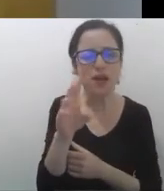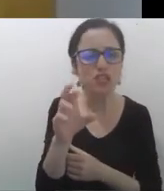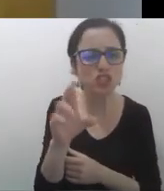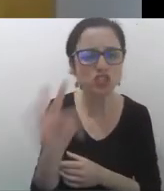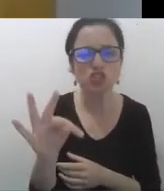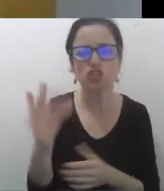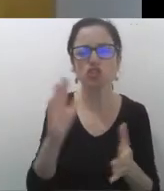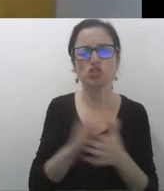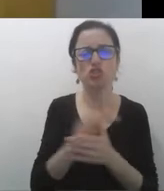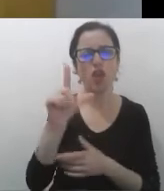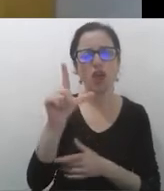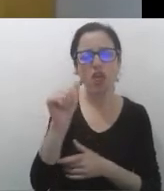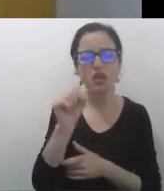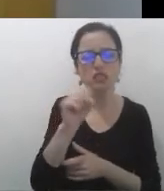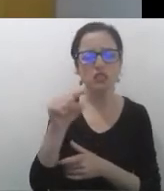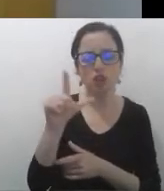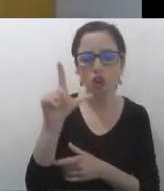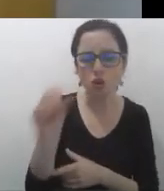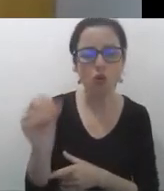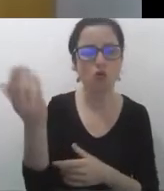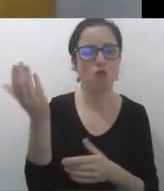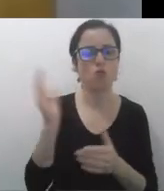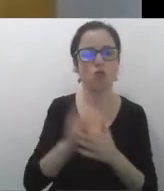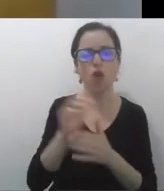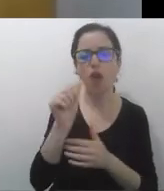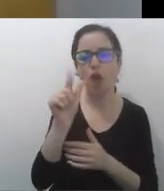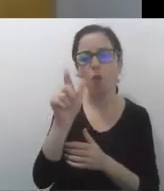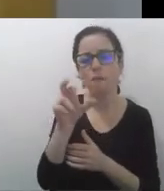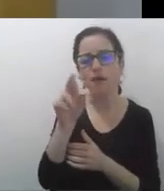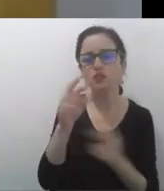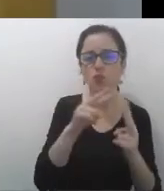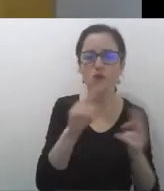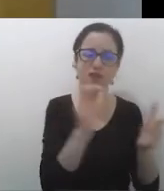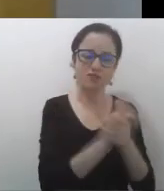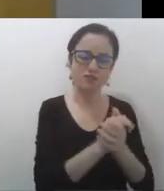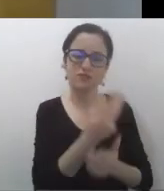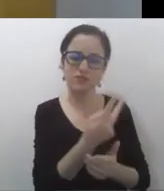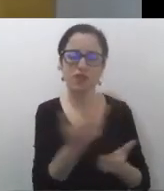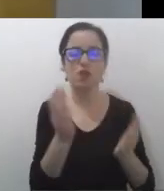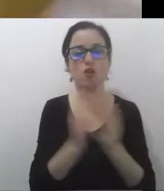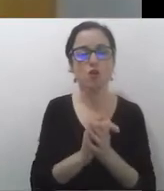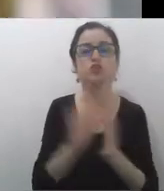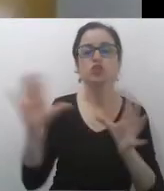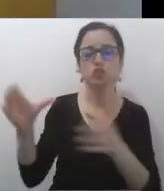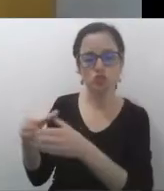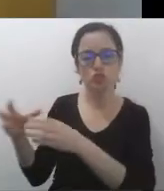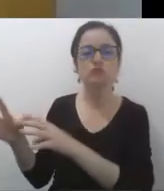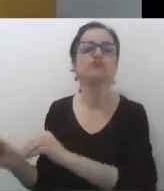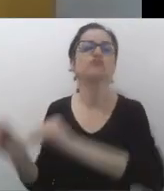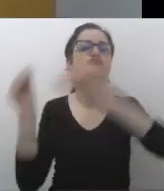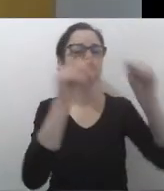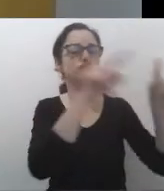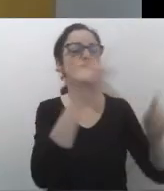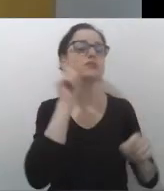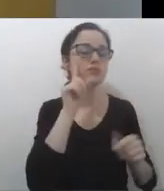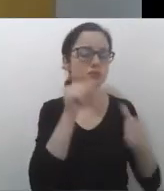Herbert Bayer, Laszlo Moholy-Nagy, os Albers, etc. Esse conjuntão,